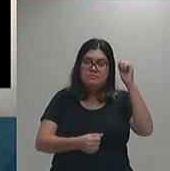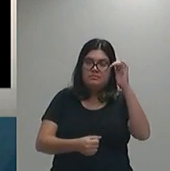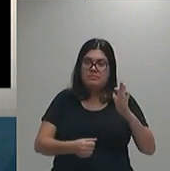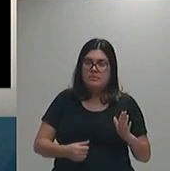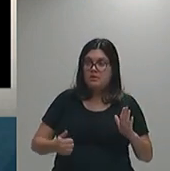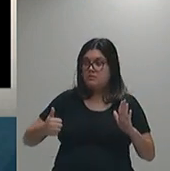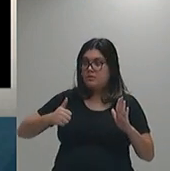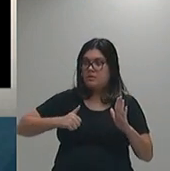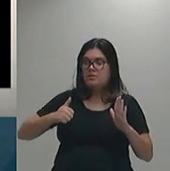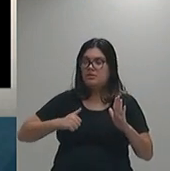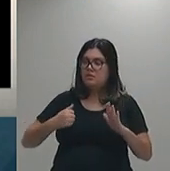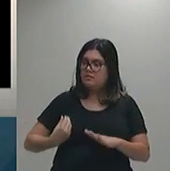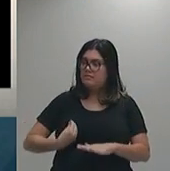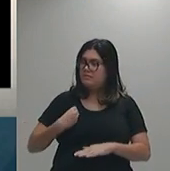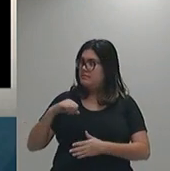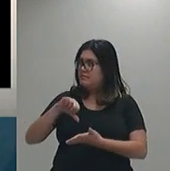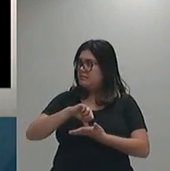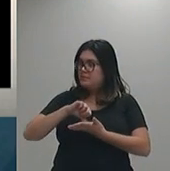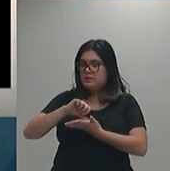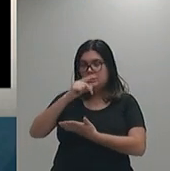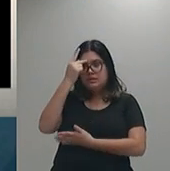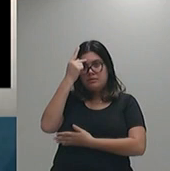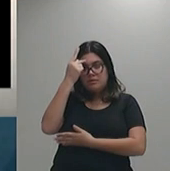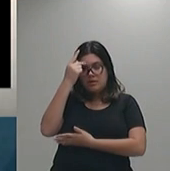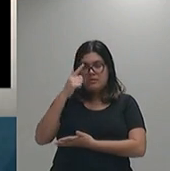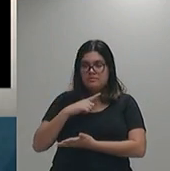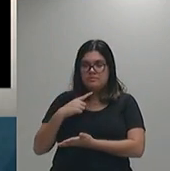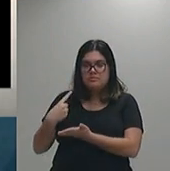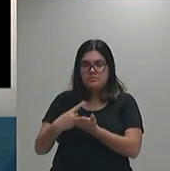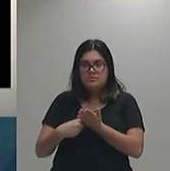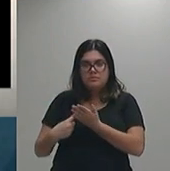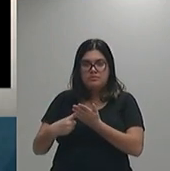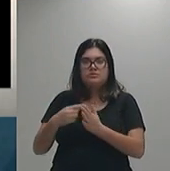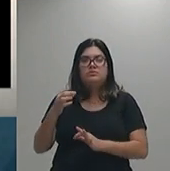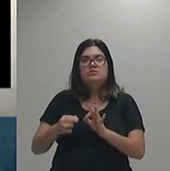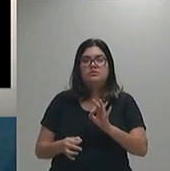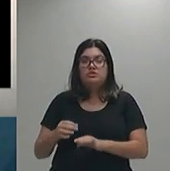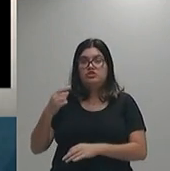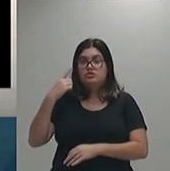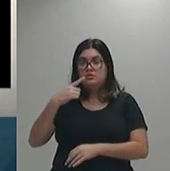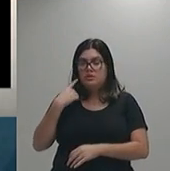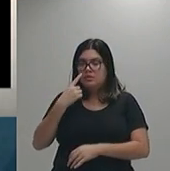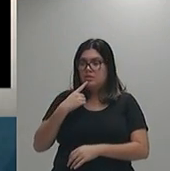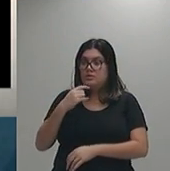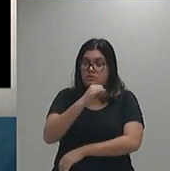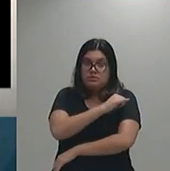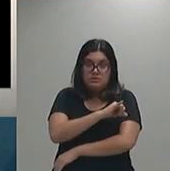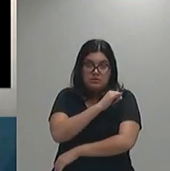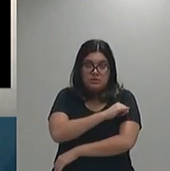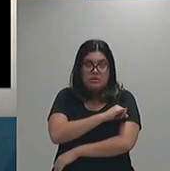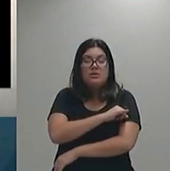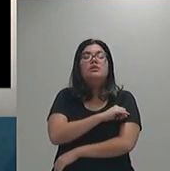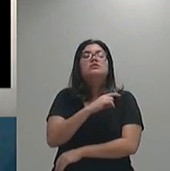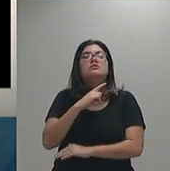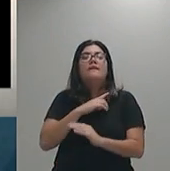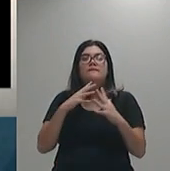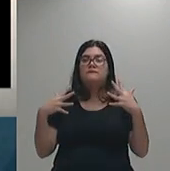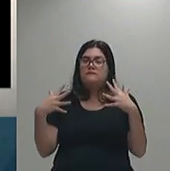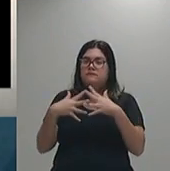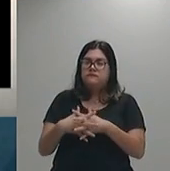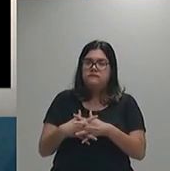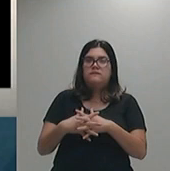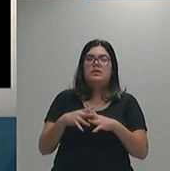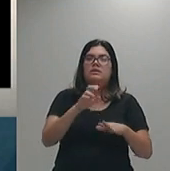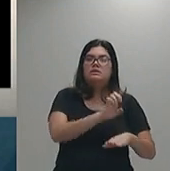São Paulo e o conflito se colocava com o Juiz de Direito do Rio de Janeiro só nós teremos conflitos entre juízes de estados diferentes subordinadas a